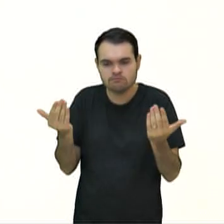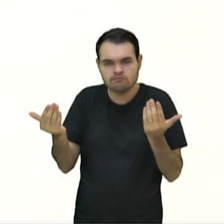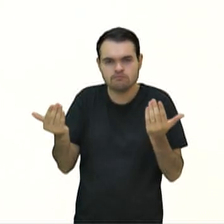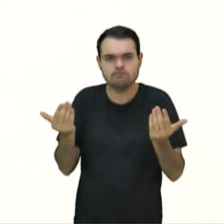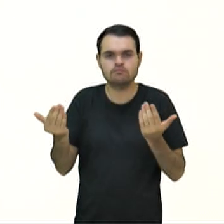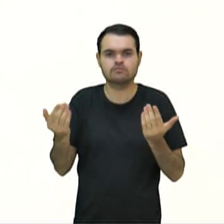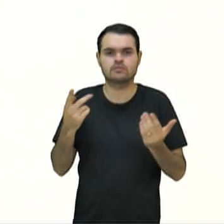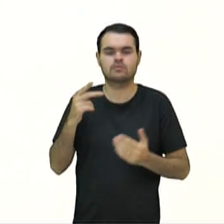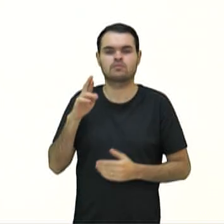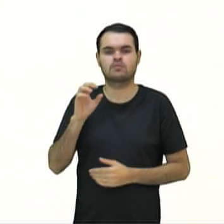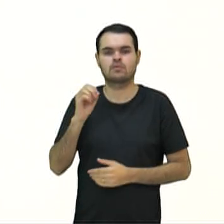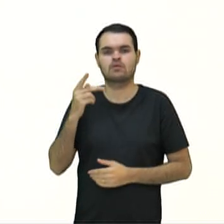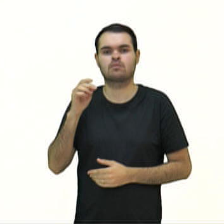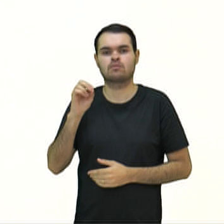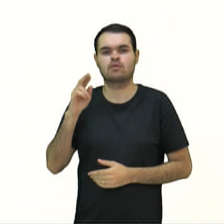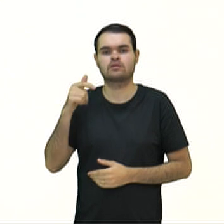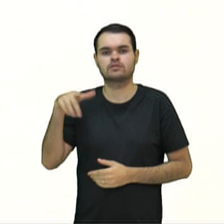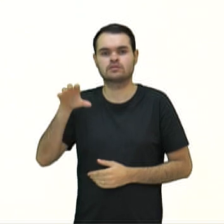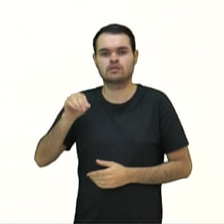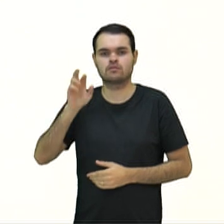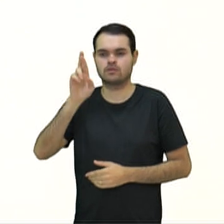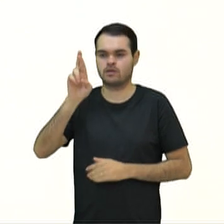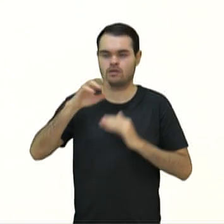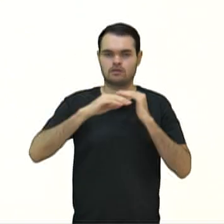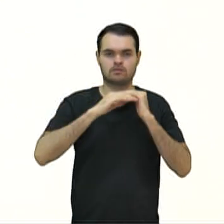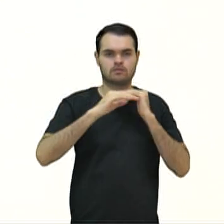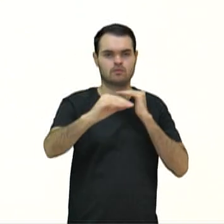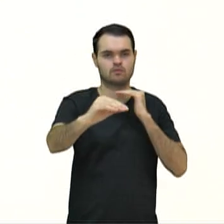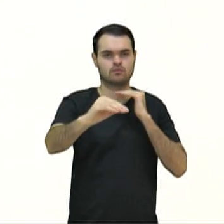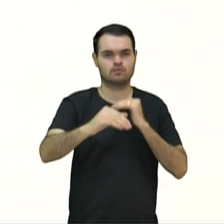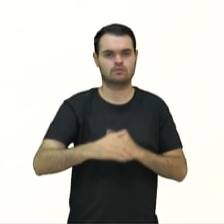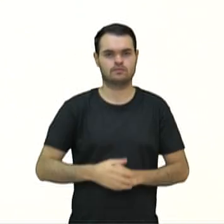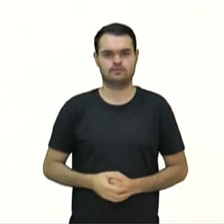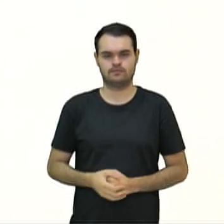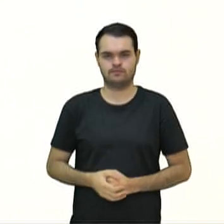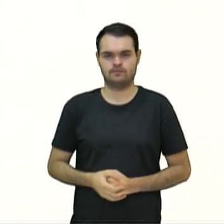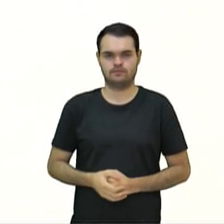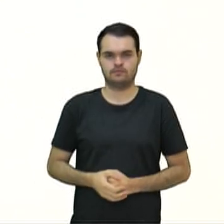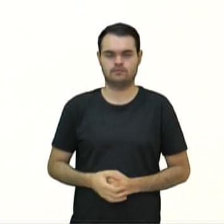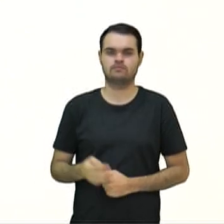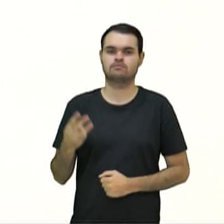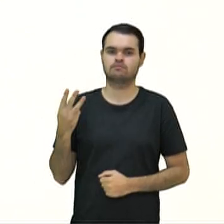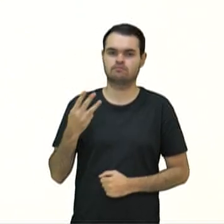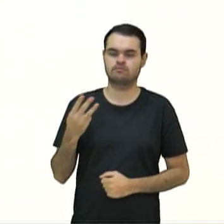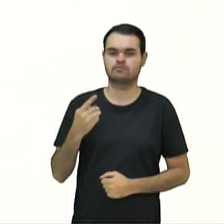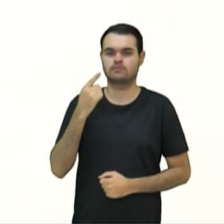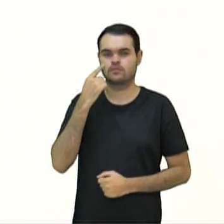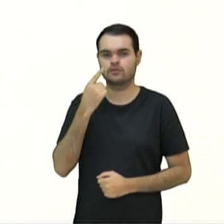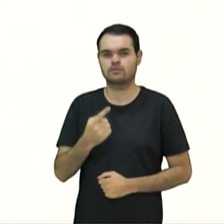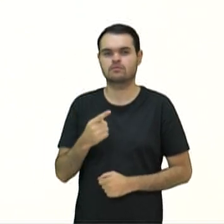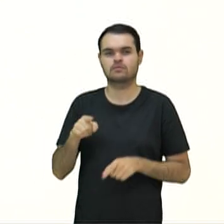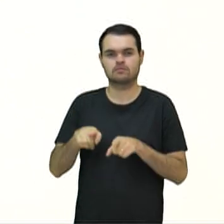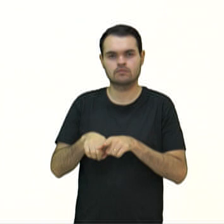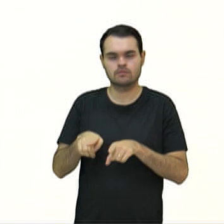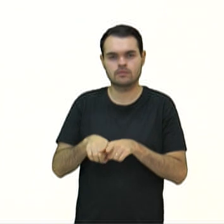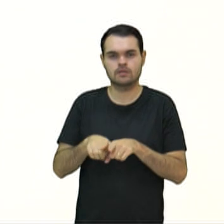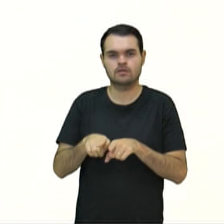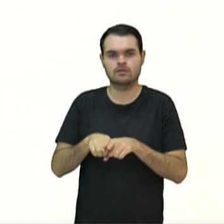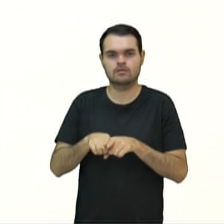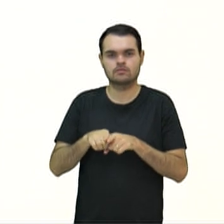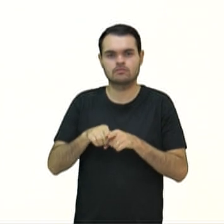Ohm, sendo que o R é uma constante. Em terceiro, nós vimos o condutor